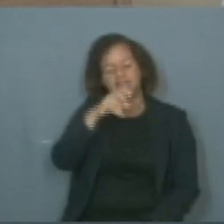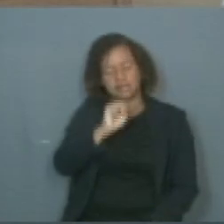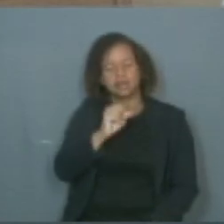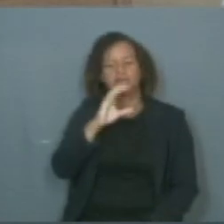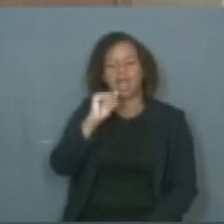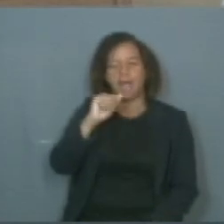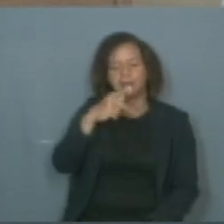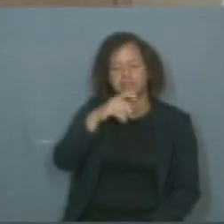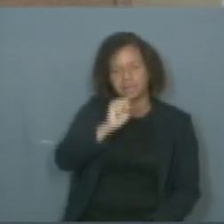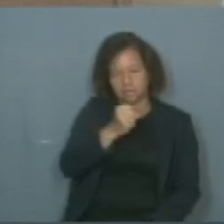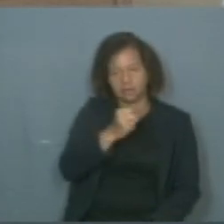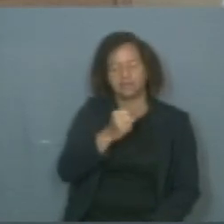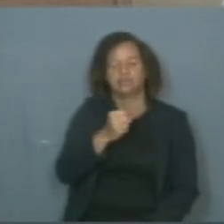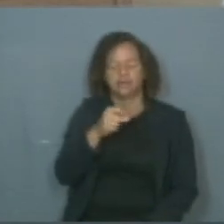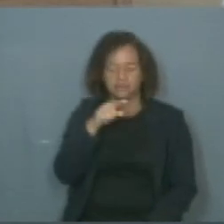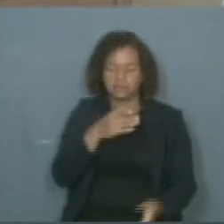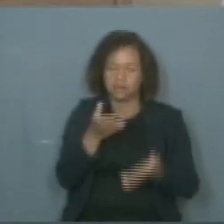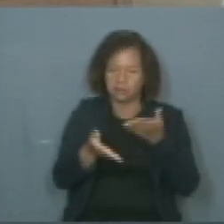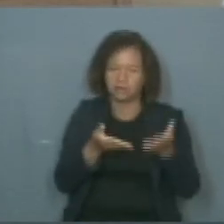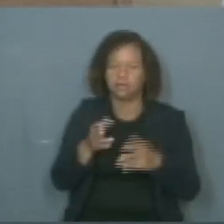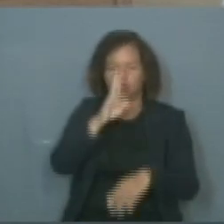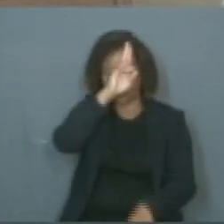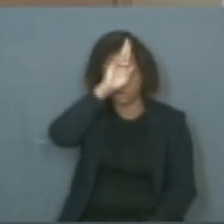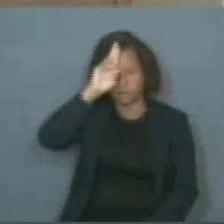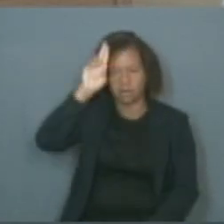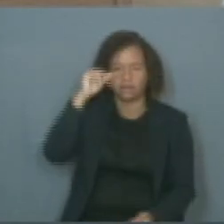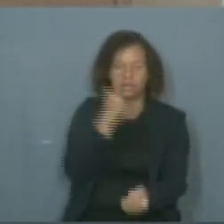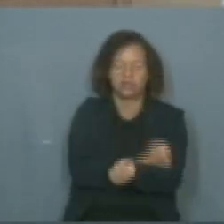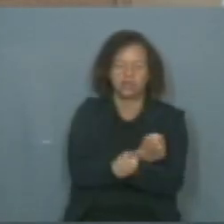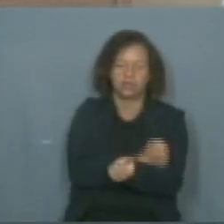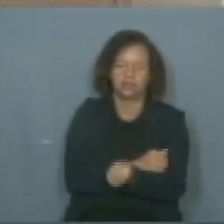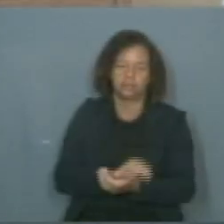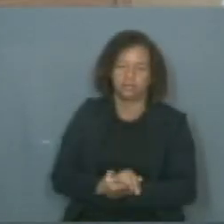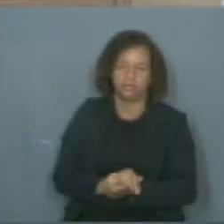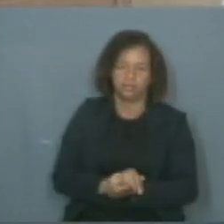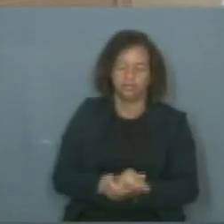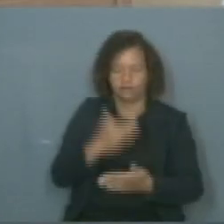quem trata dessa questão do usuário de drogas. Obrigada.